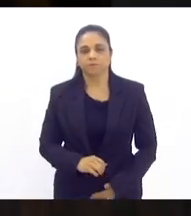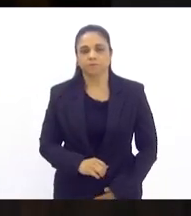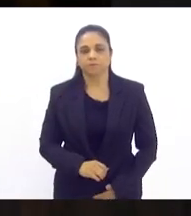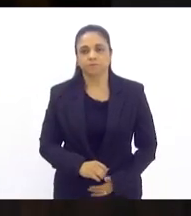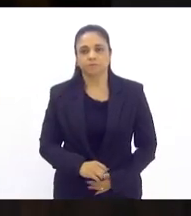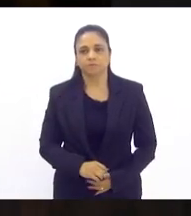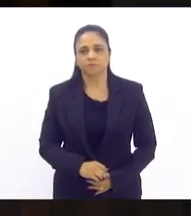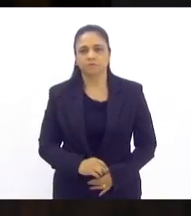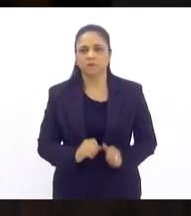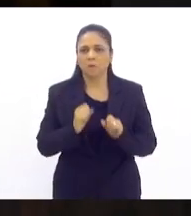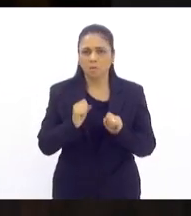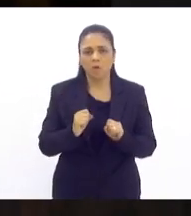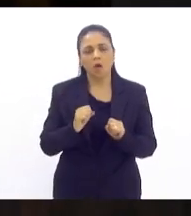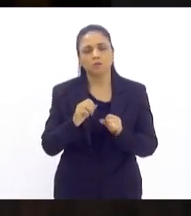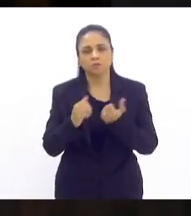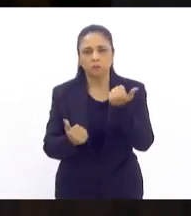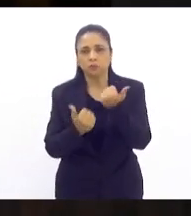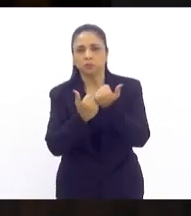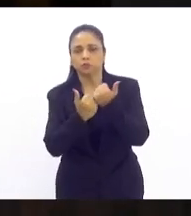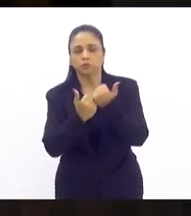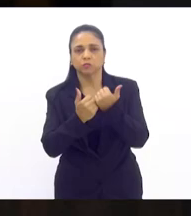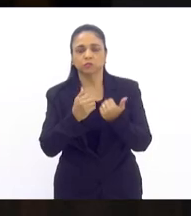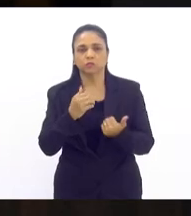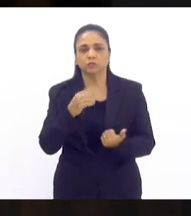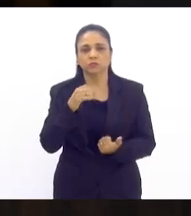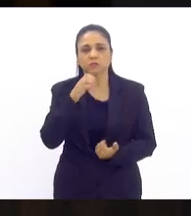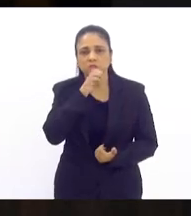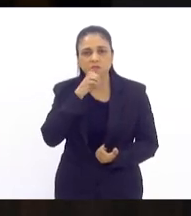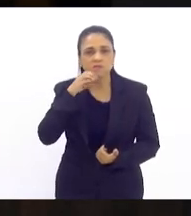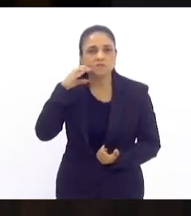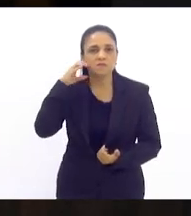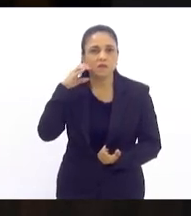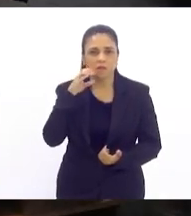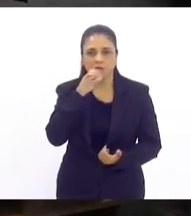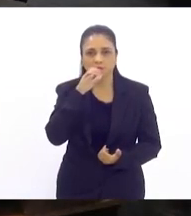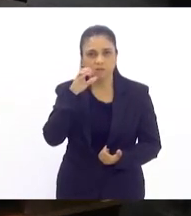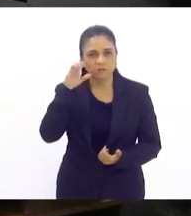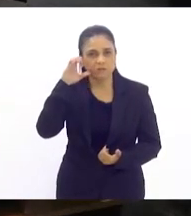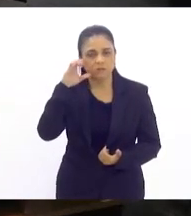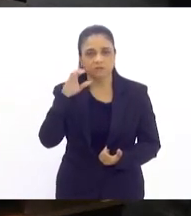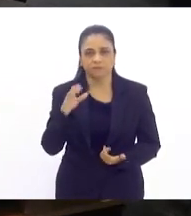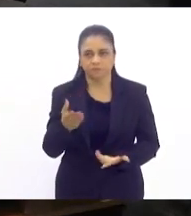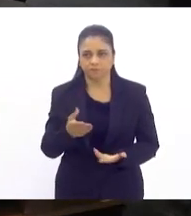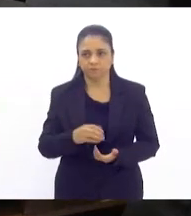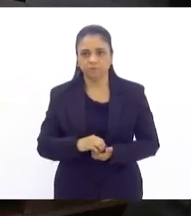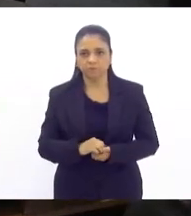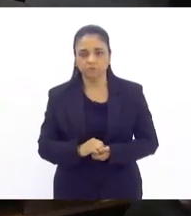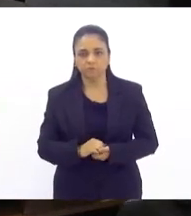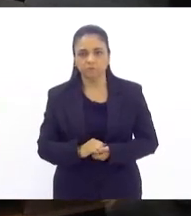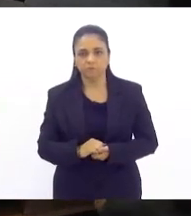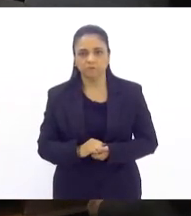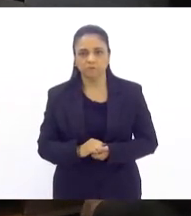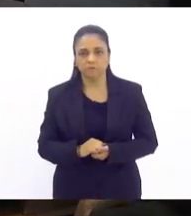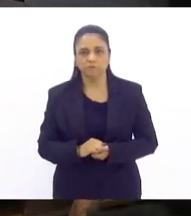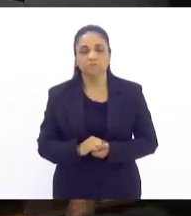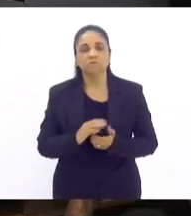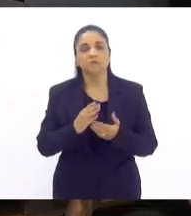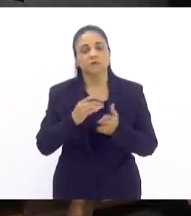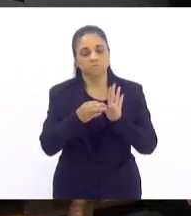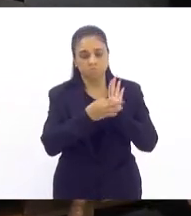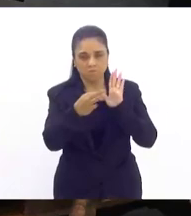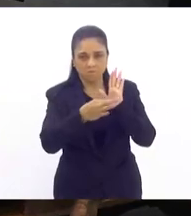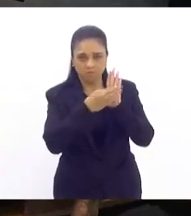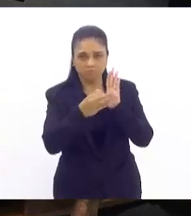então pode ser Célia substitutivo por favor você pode não aparecer parecer favorável